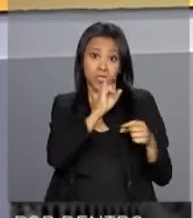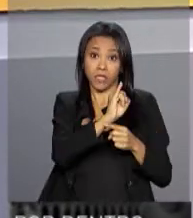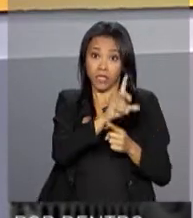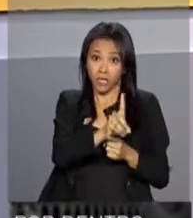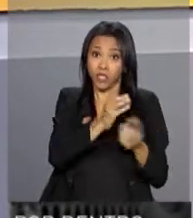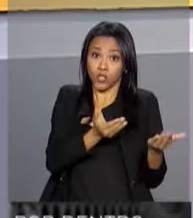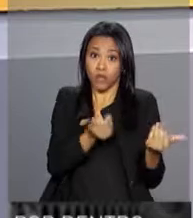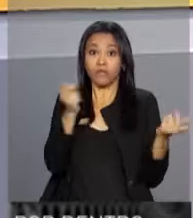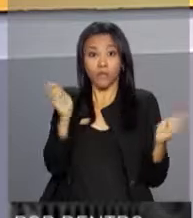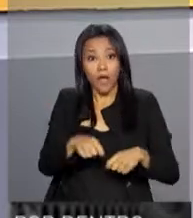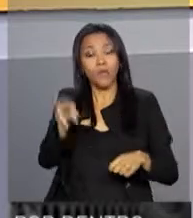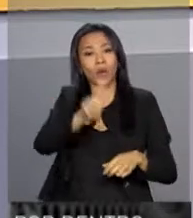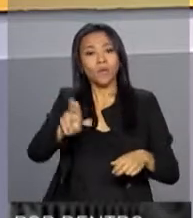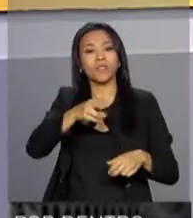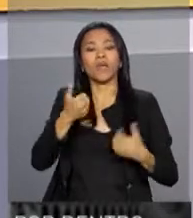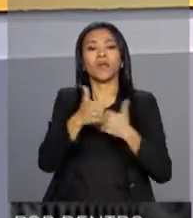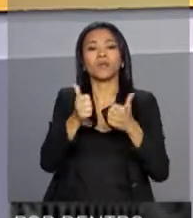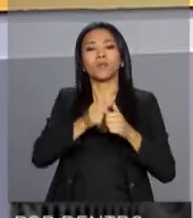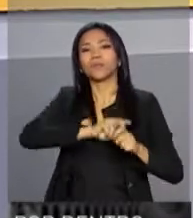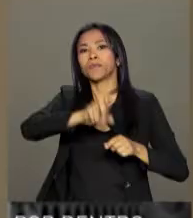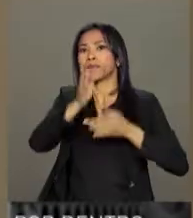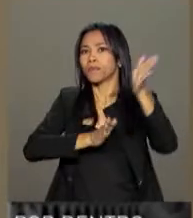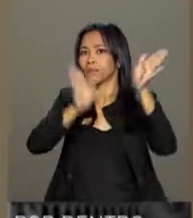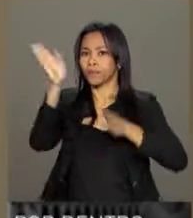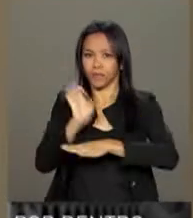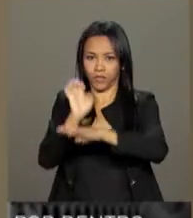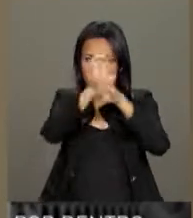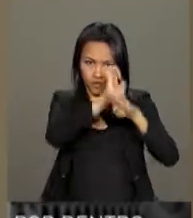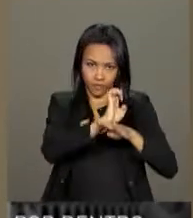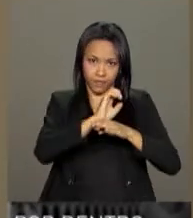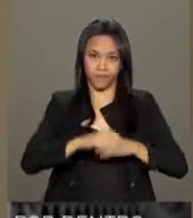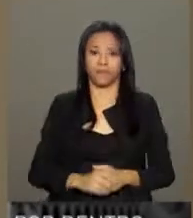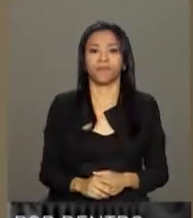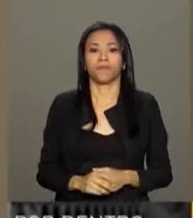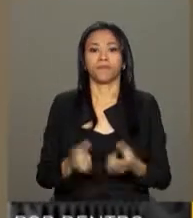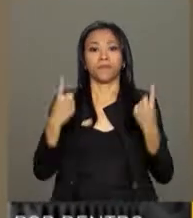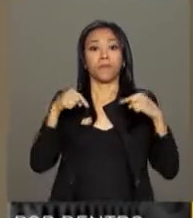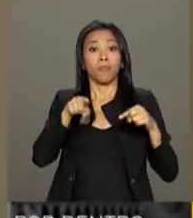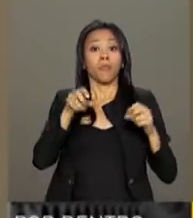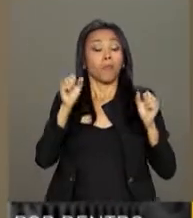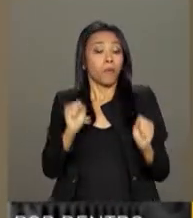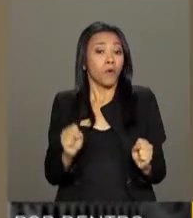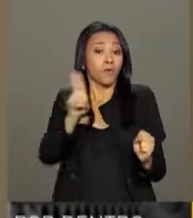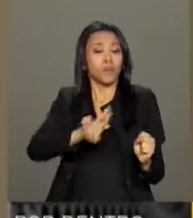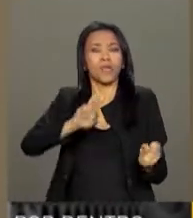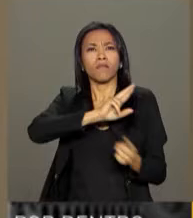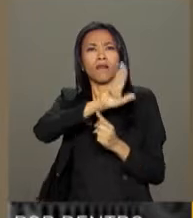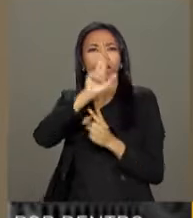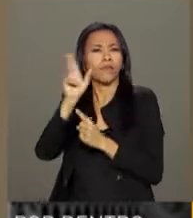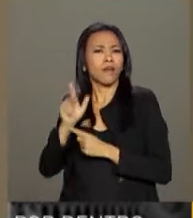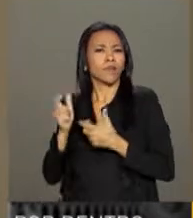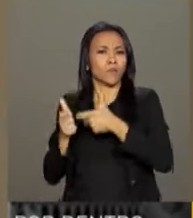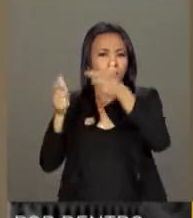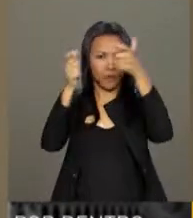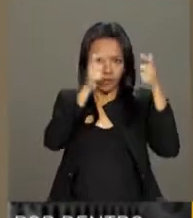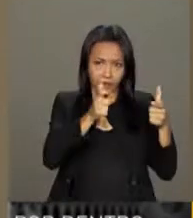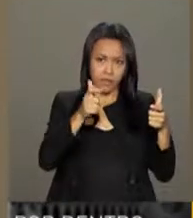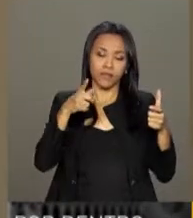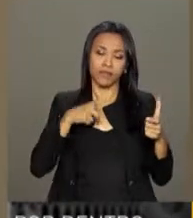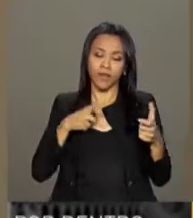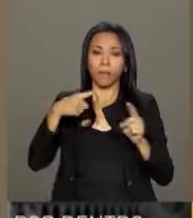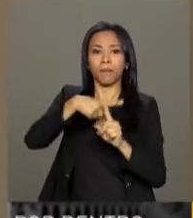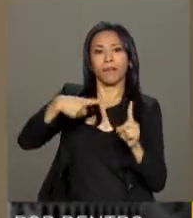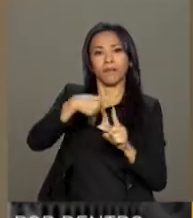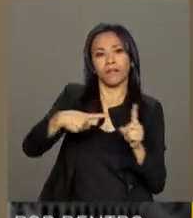utilizada no transporte interestadual de jovem pode ser utilizado em vários lugares ela dá acesso a uma entrada